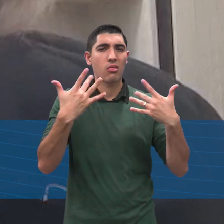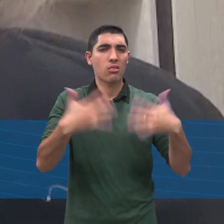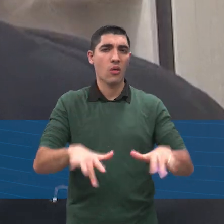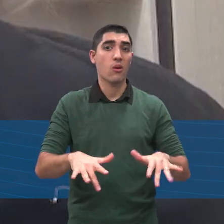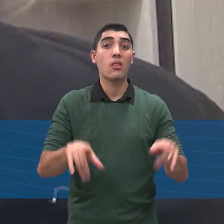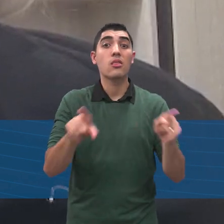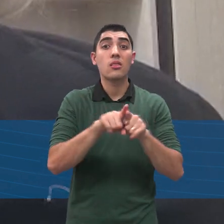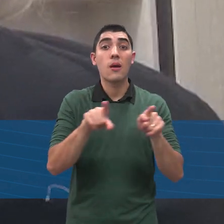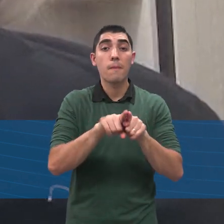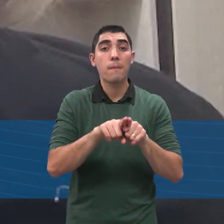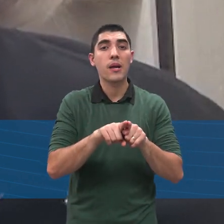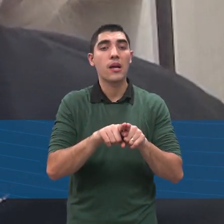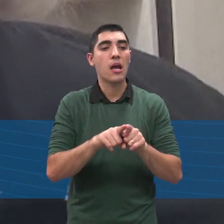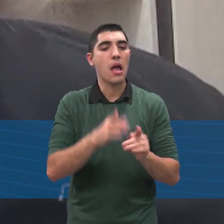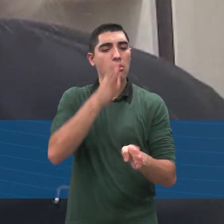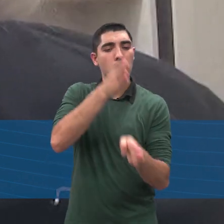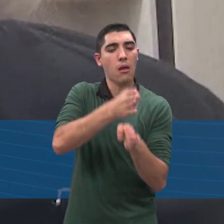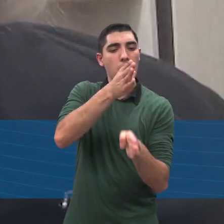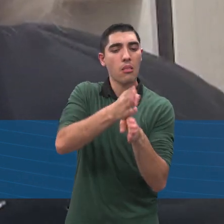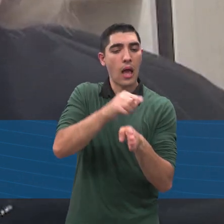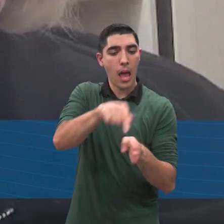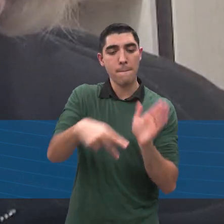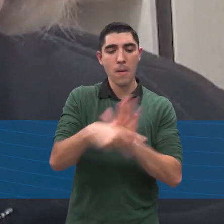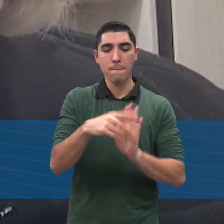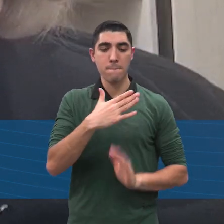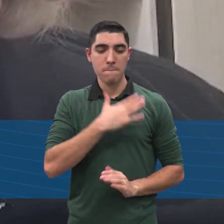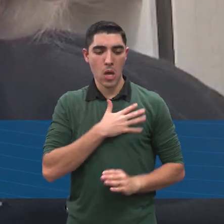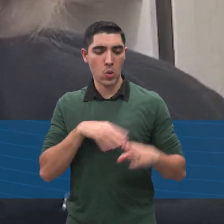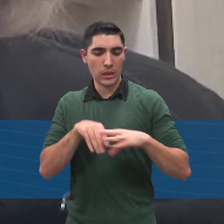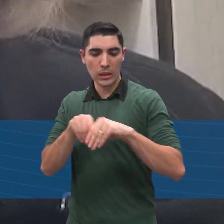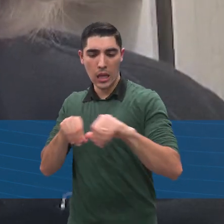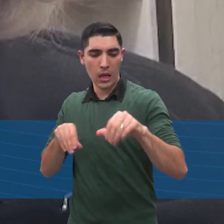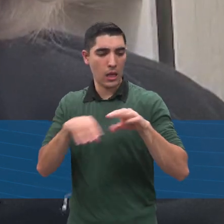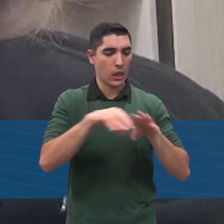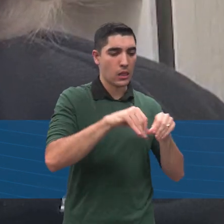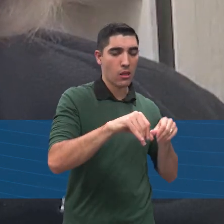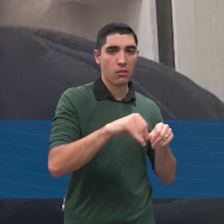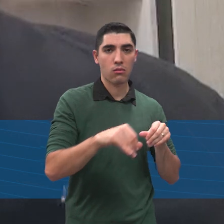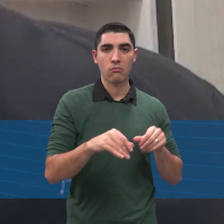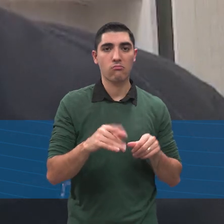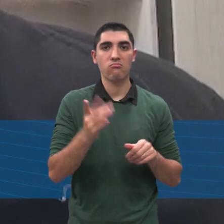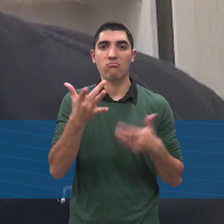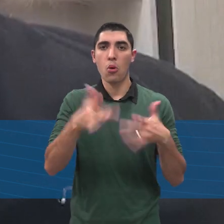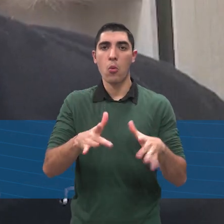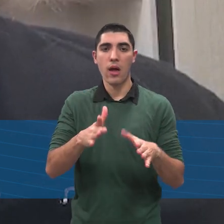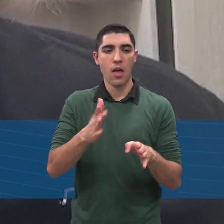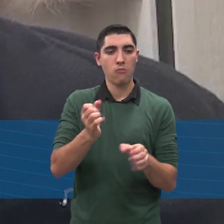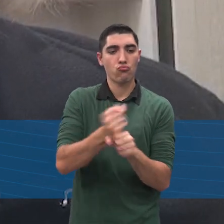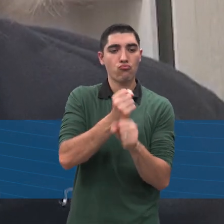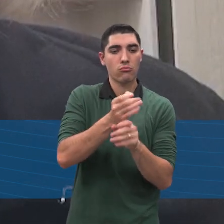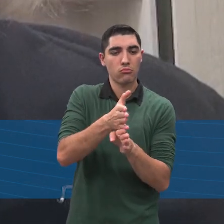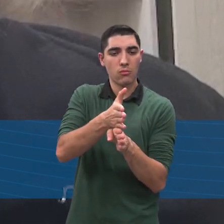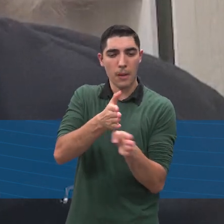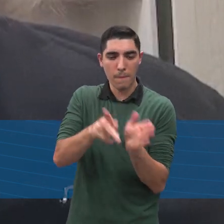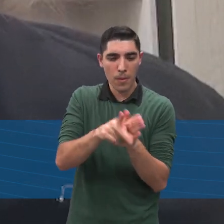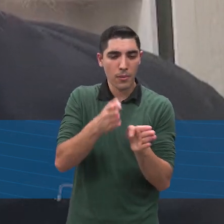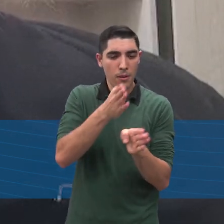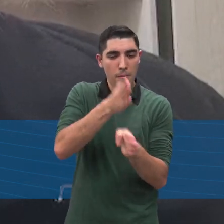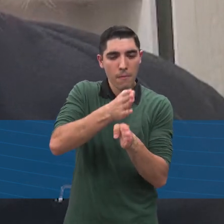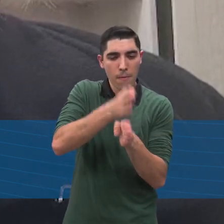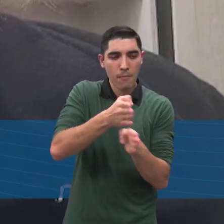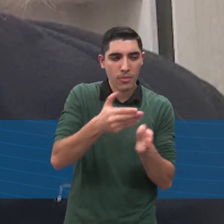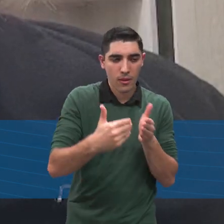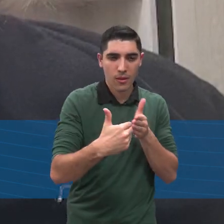muro nem delimitando terrenos, né, terrenos particulares, que dirá